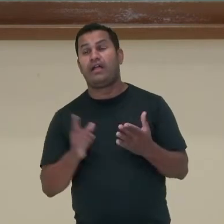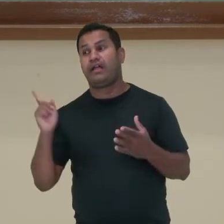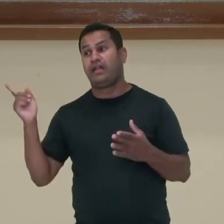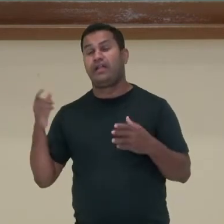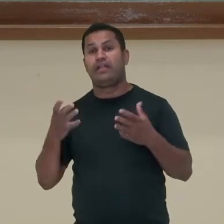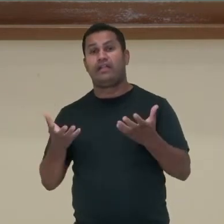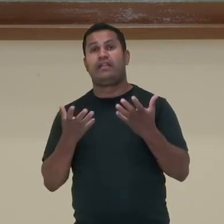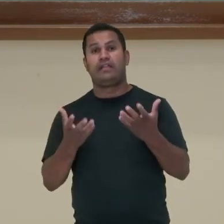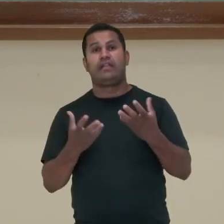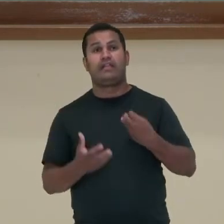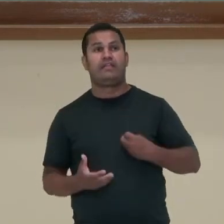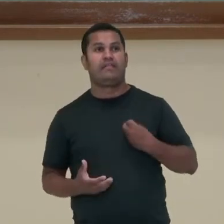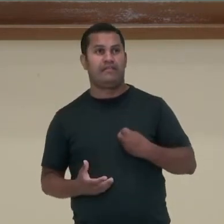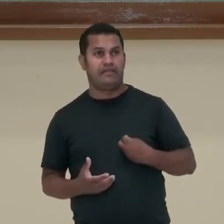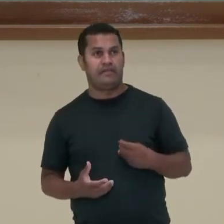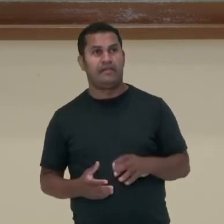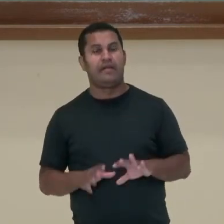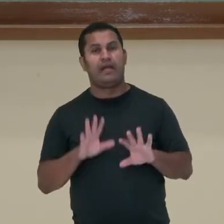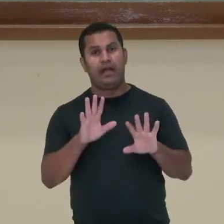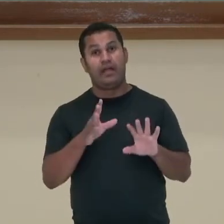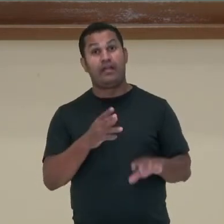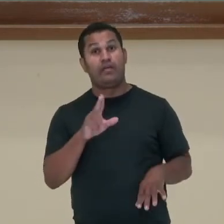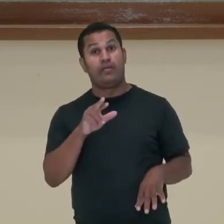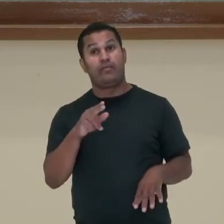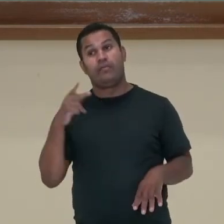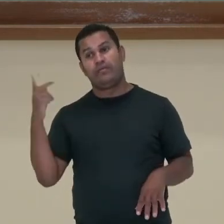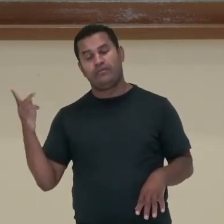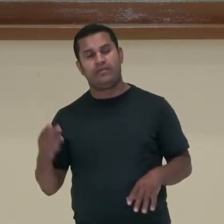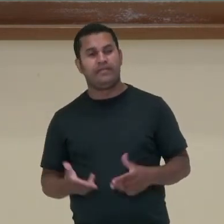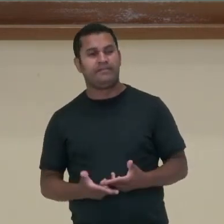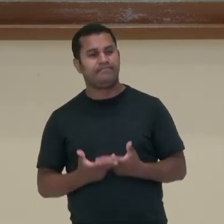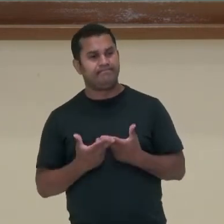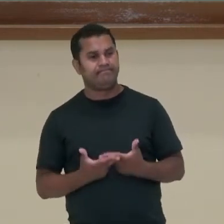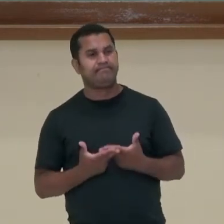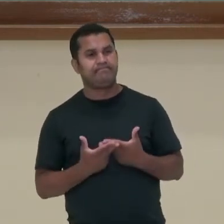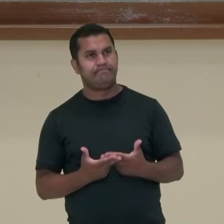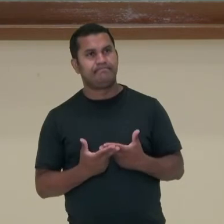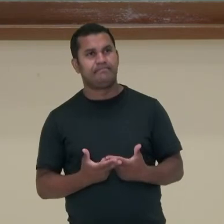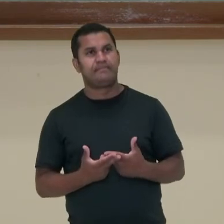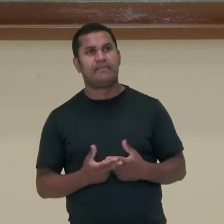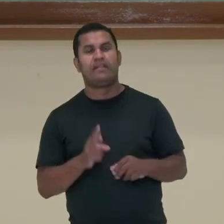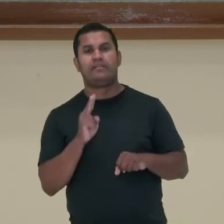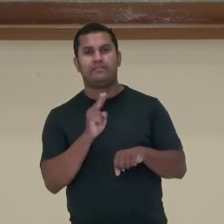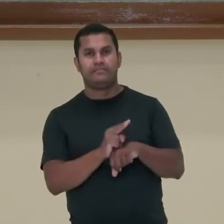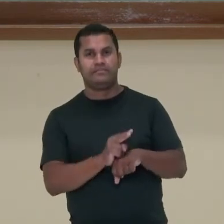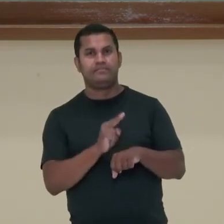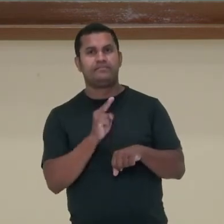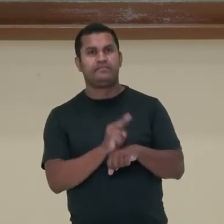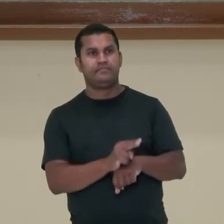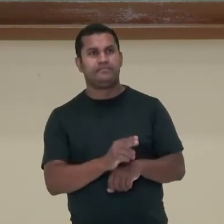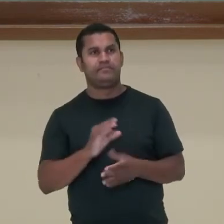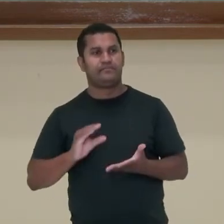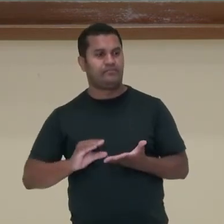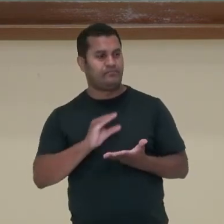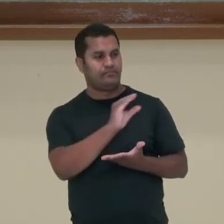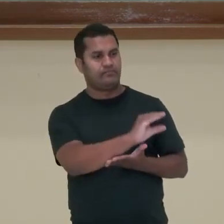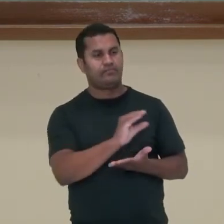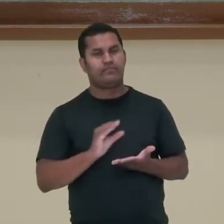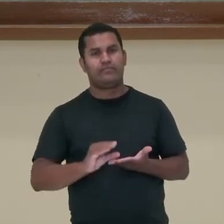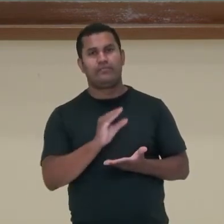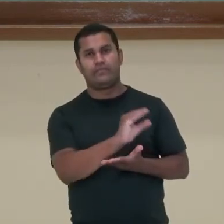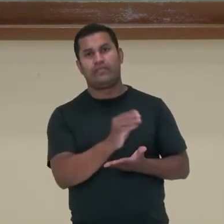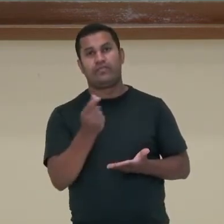daí o irmão dele, que tinha muito apreço por ele, pacientemente acabou sustentando ele até o final de sua vida, que foi esses 10